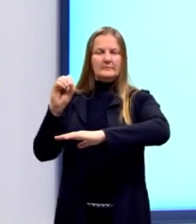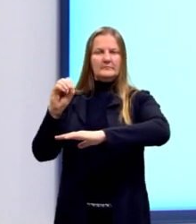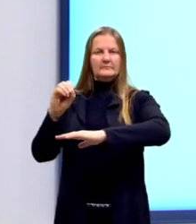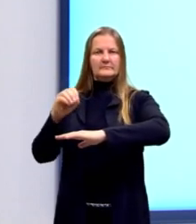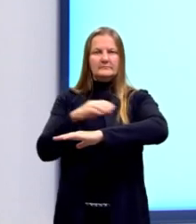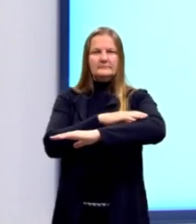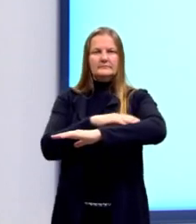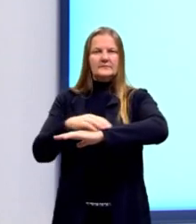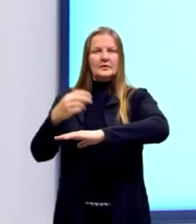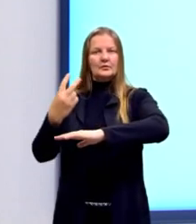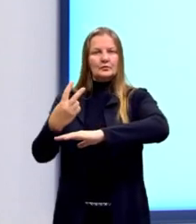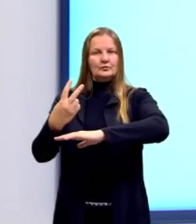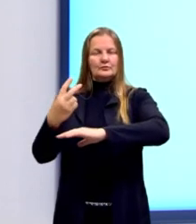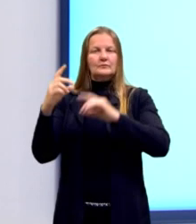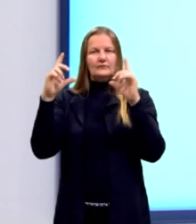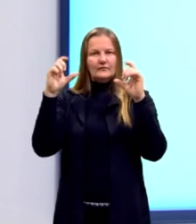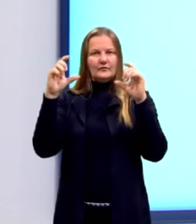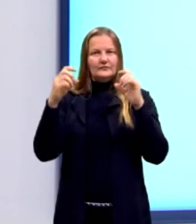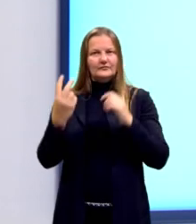2.